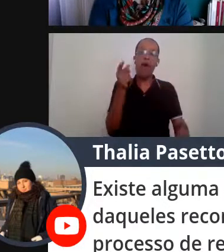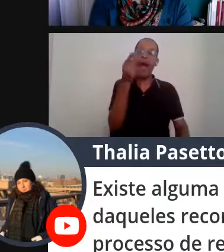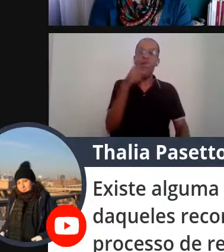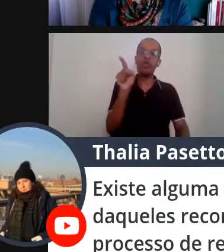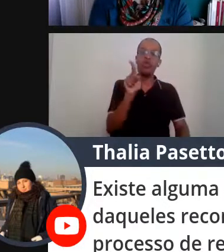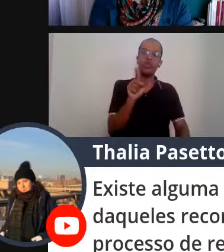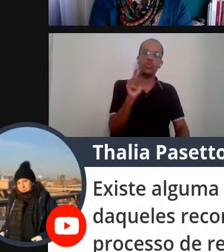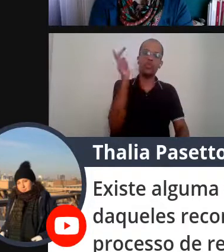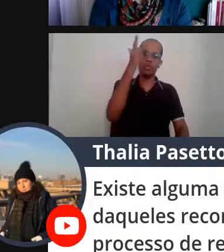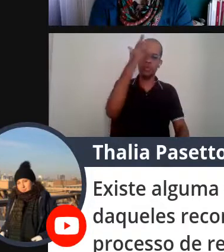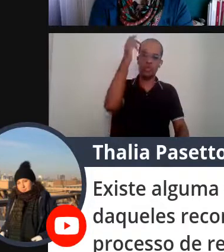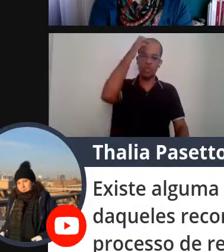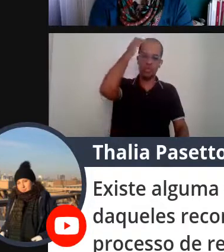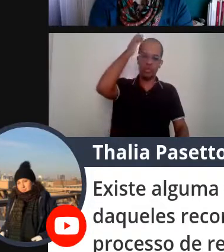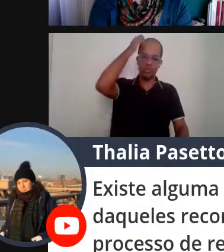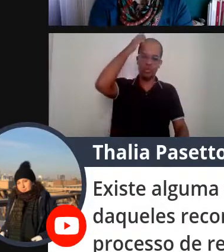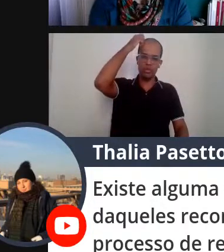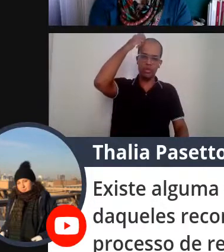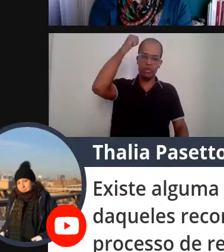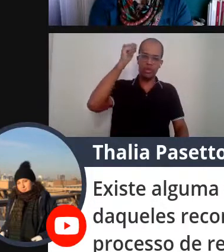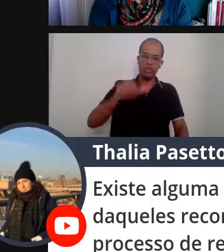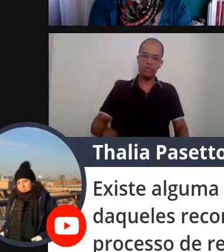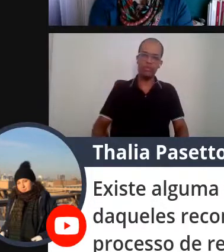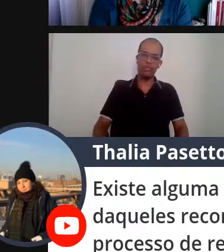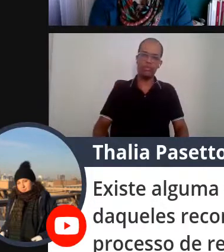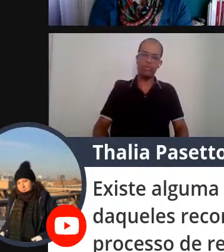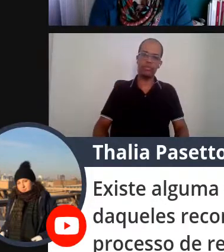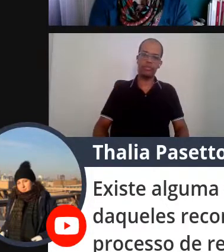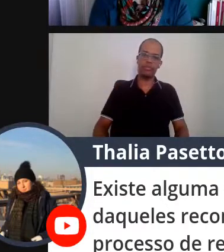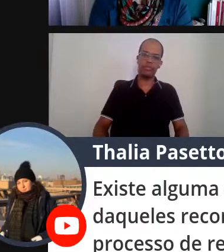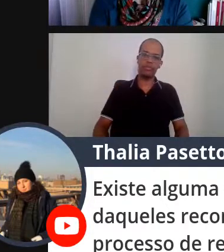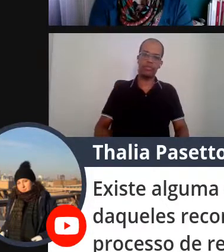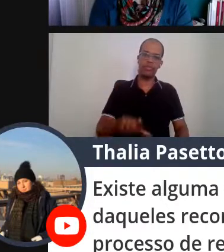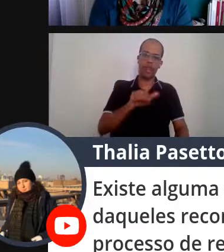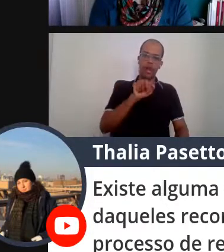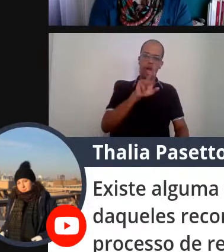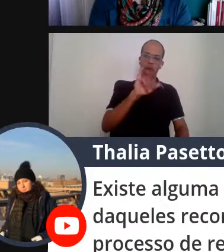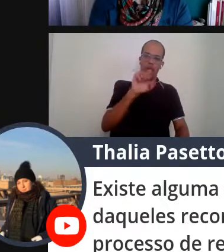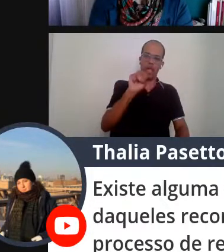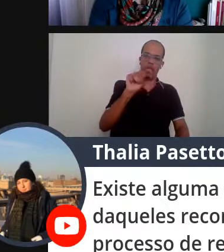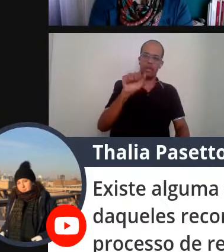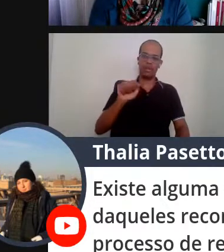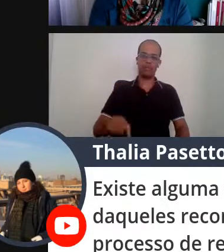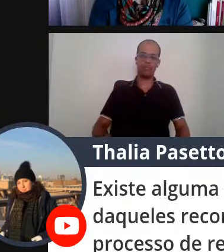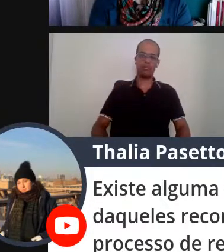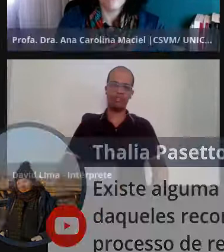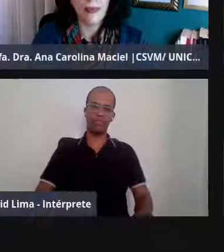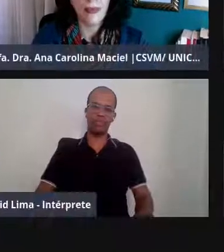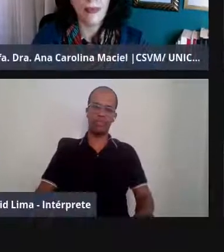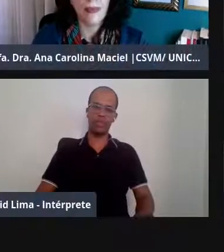convidada nessa primeira rodada. Doutora Larisa Getirana,